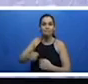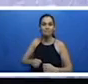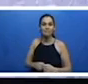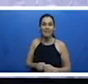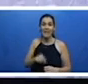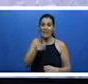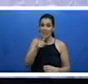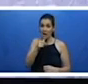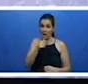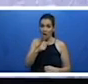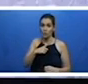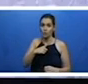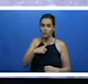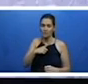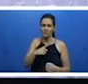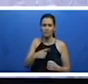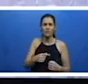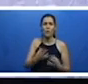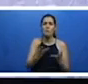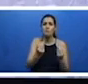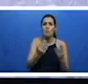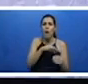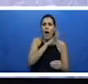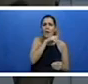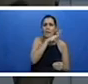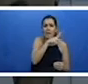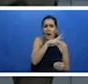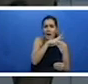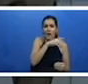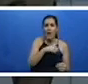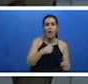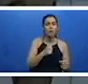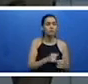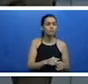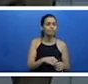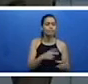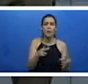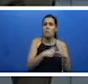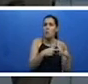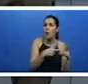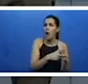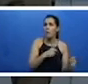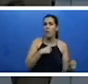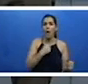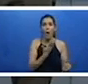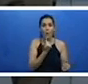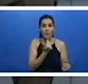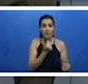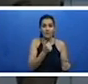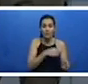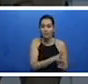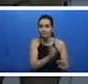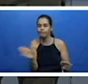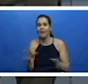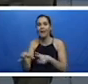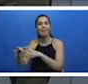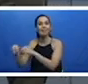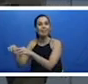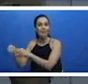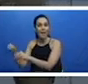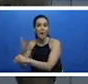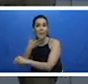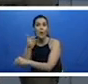muito grande por espaço e alimento, e fora da água não. Então era muito vantajoso para esses animais saírem do ambiente aquático. E